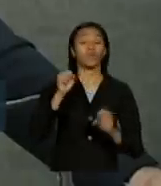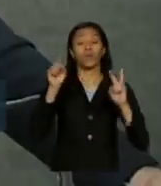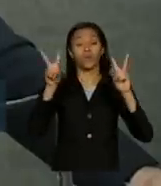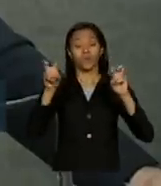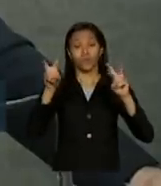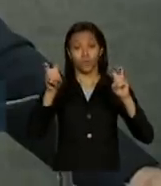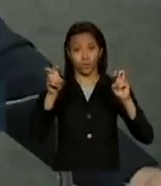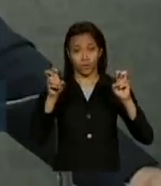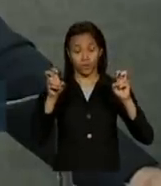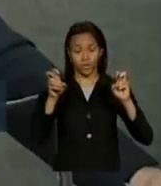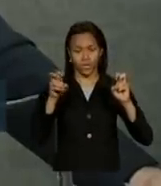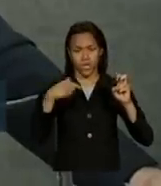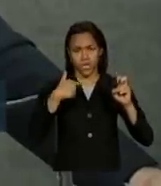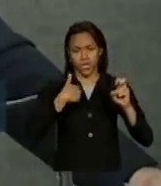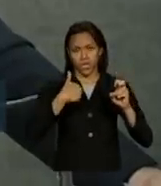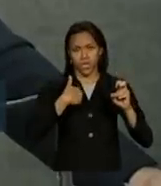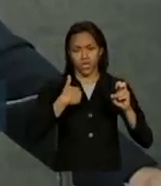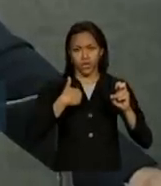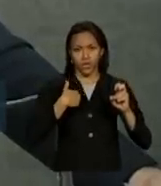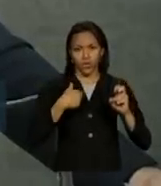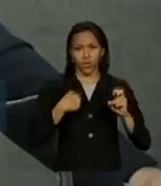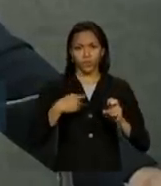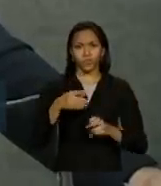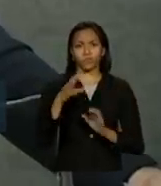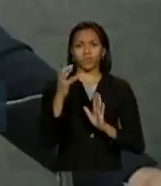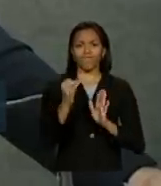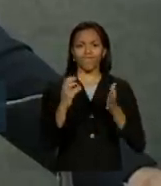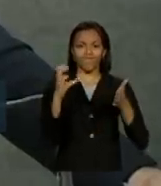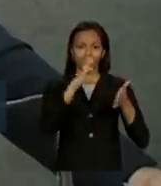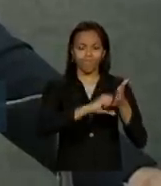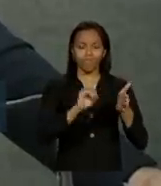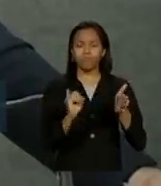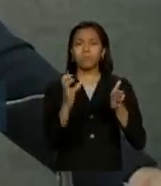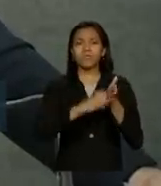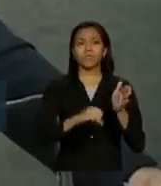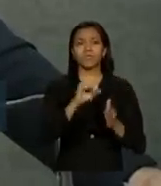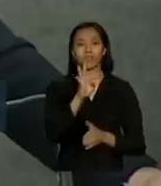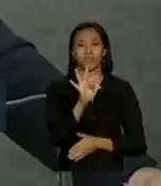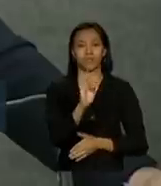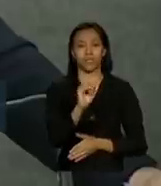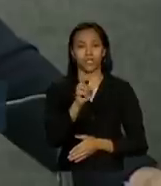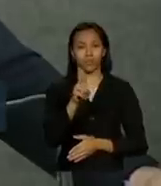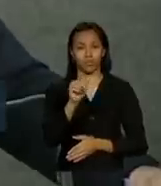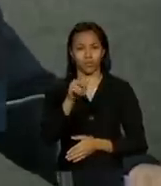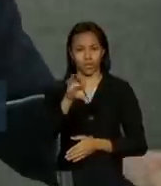que que a mim mais me preocupa dizer educação